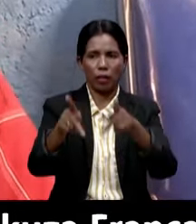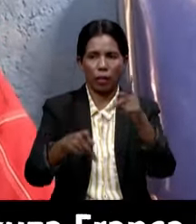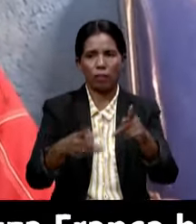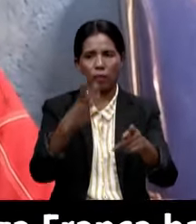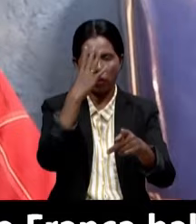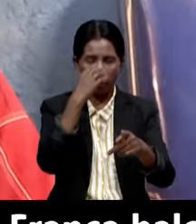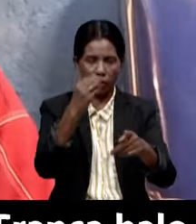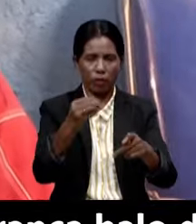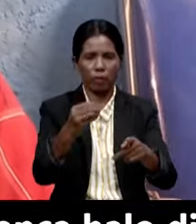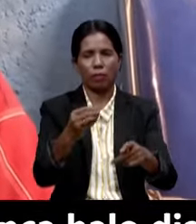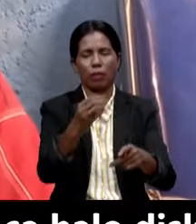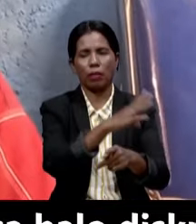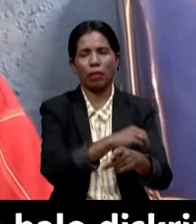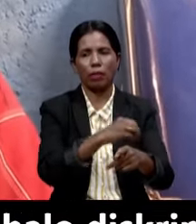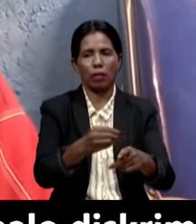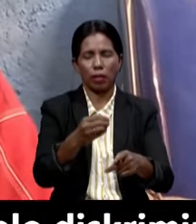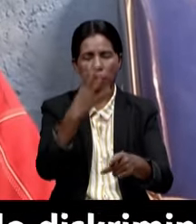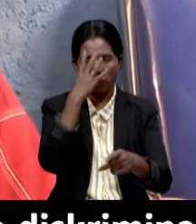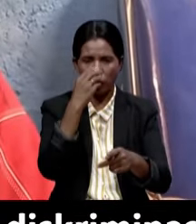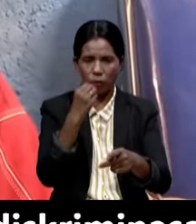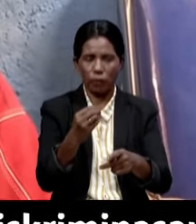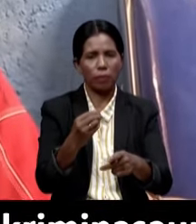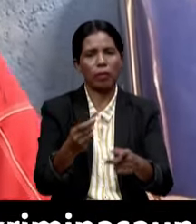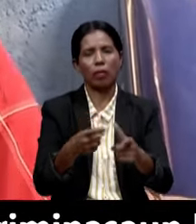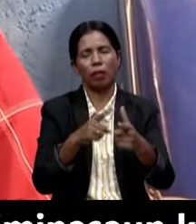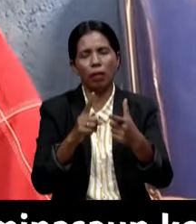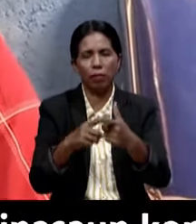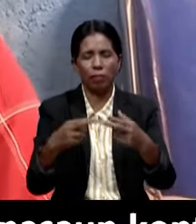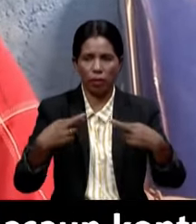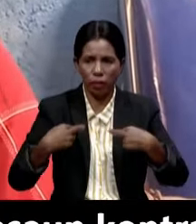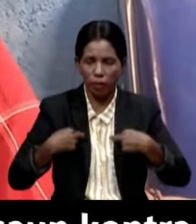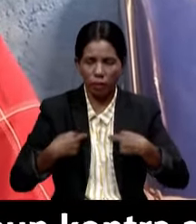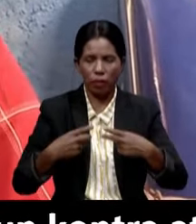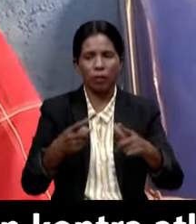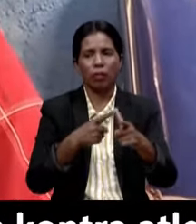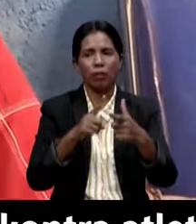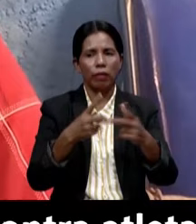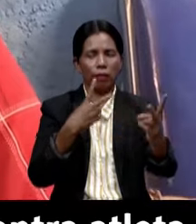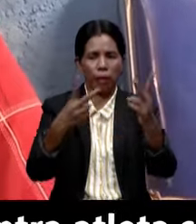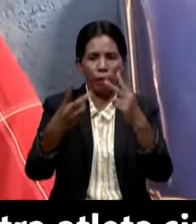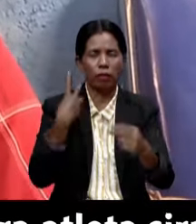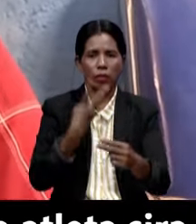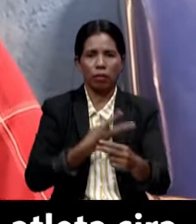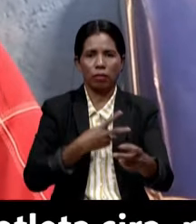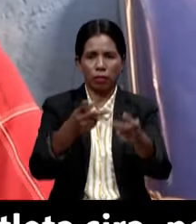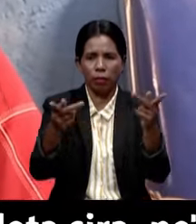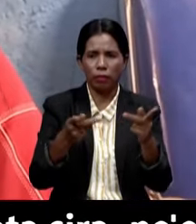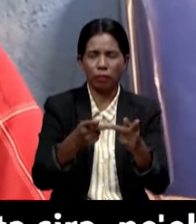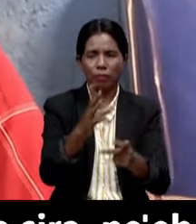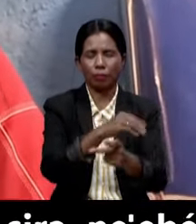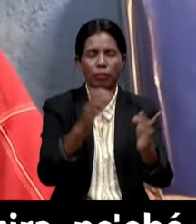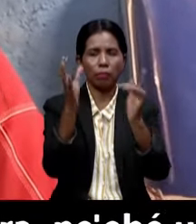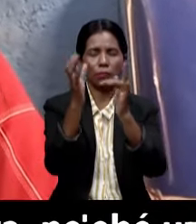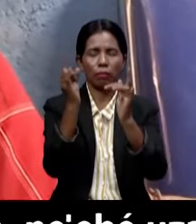descansa. Mereskansa, mempatoba, depois makba visita, maybe ia minha area, pak Kristu